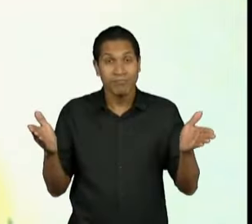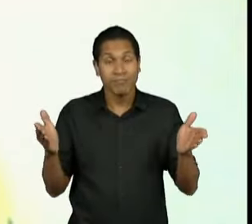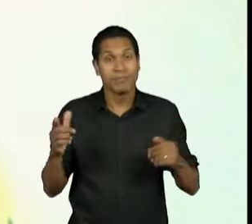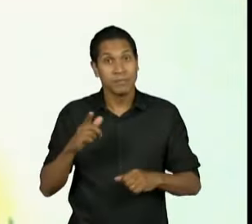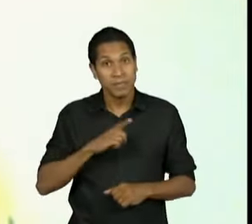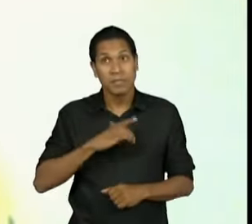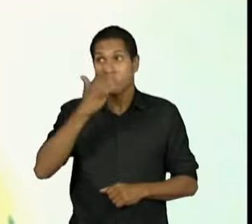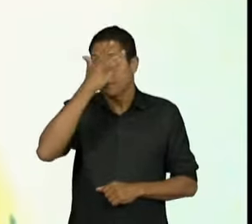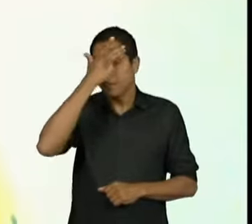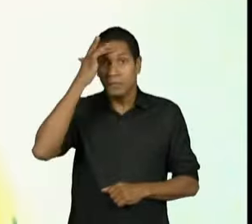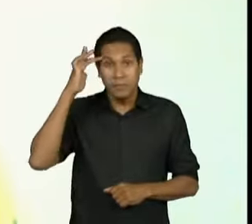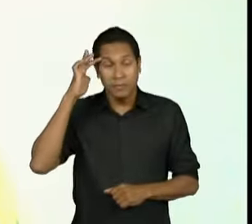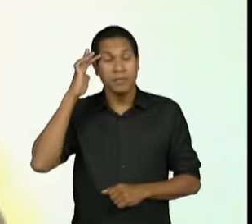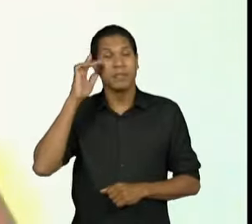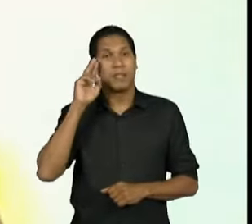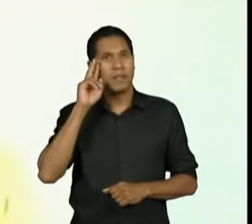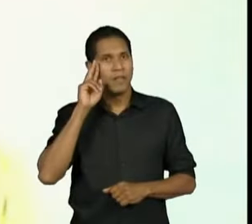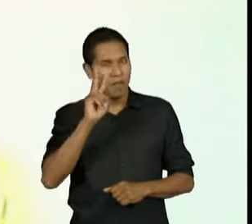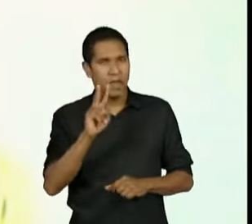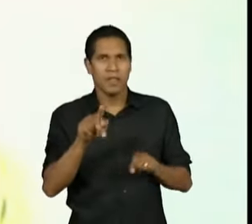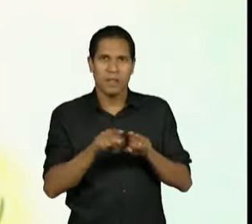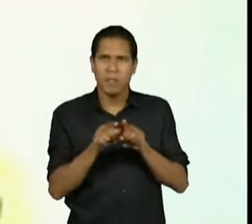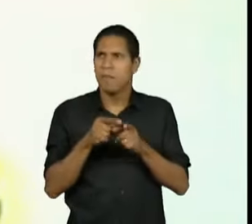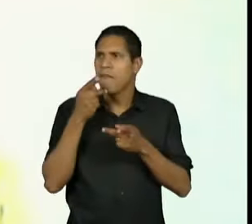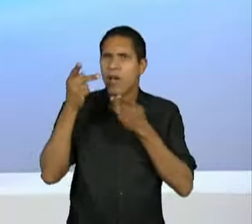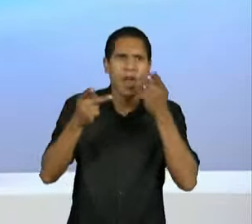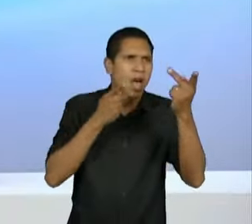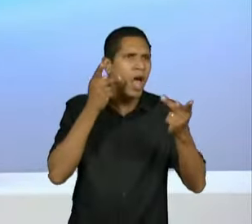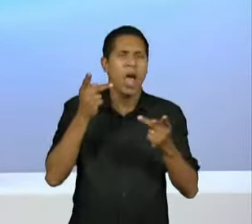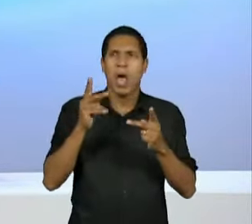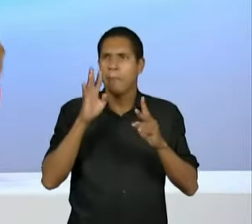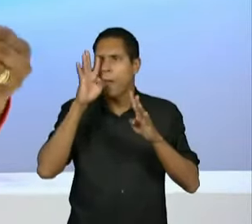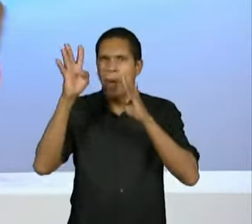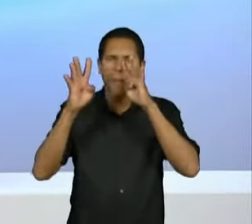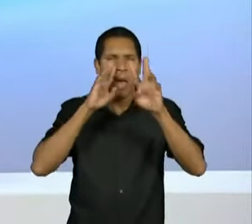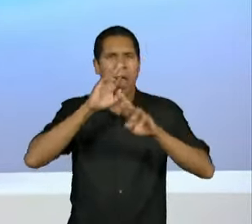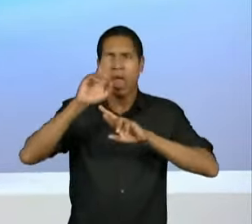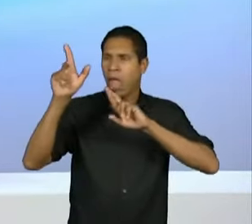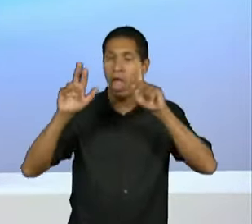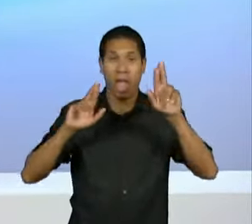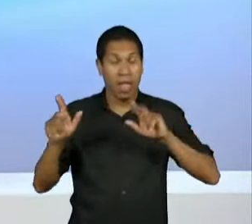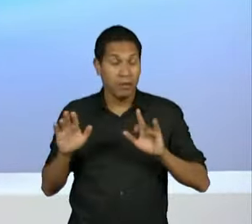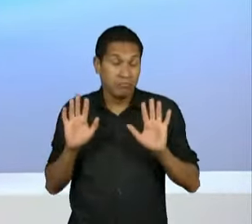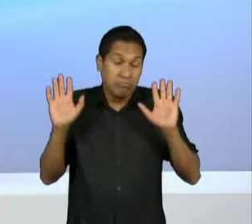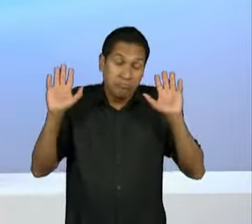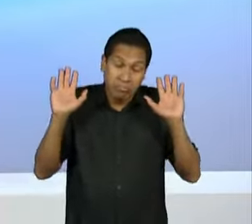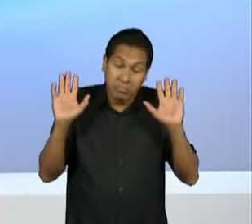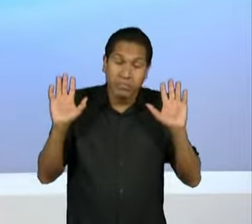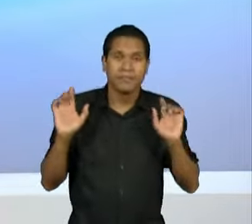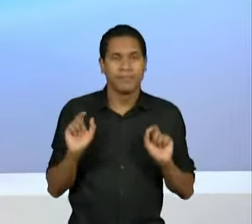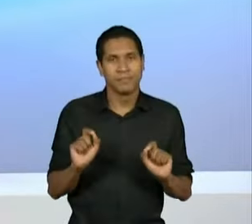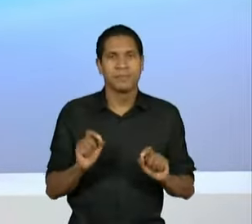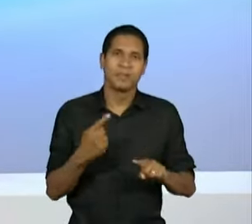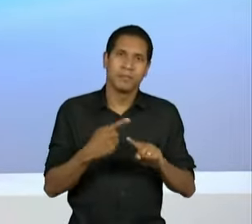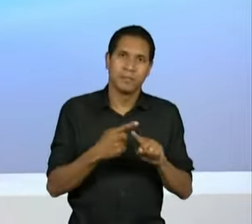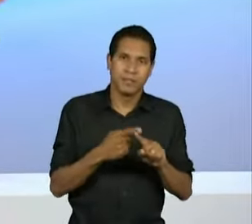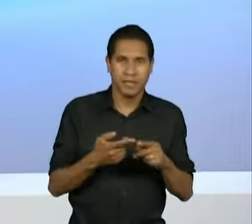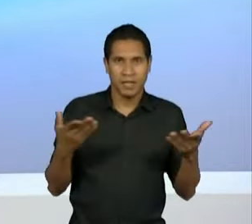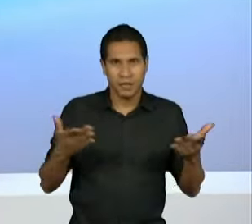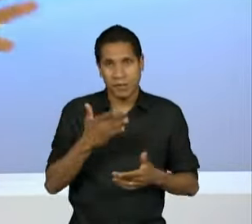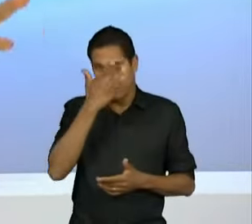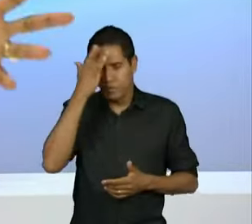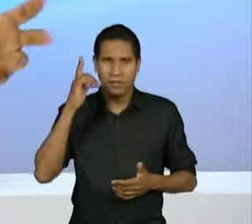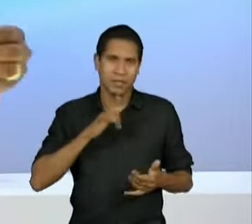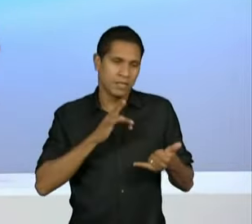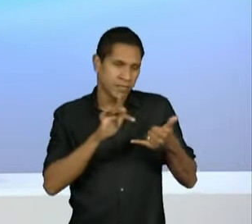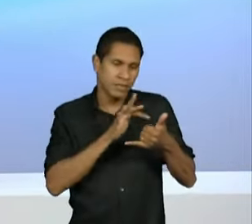à vontade para falar barbaridades e para fazer barbaridades e eu entendo que não seja só porque agora todo mundo tem um celular e